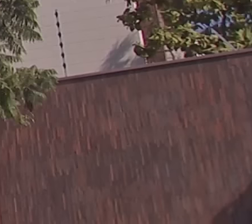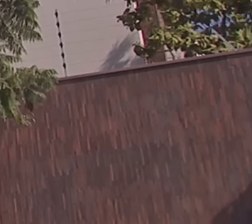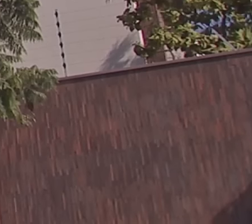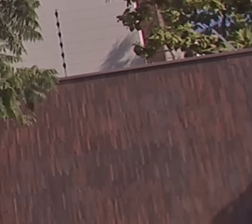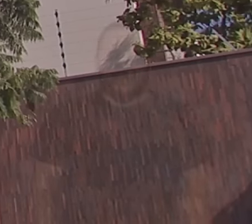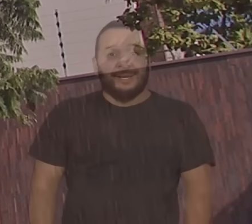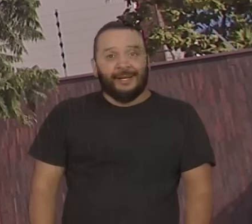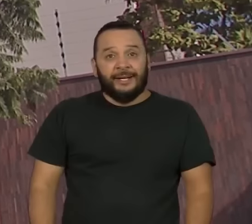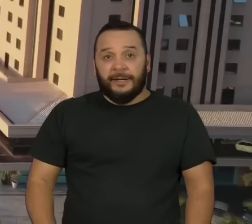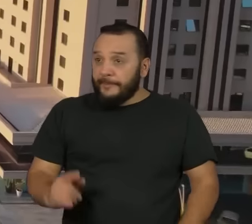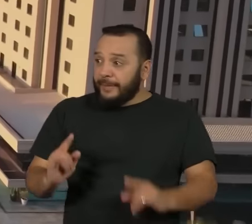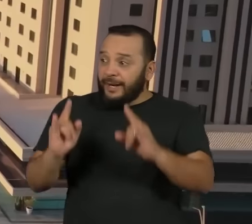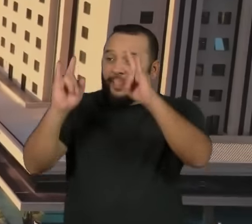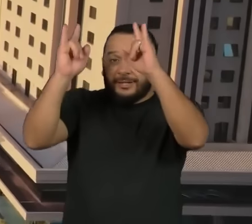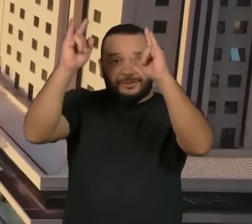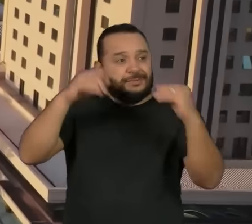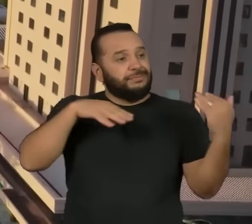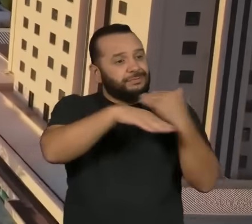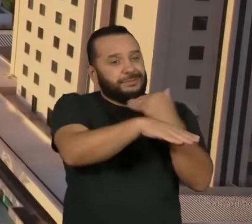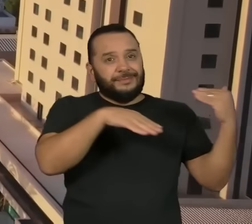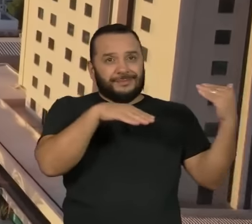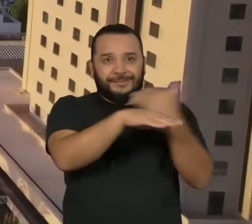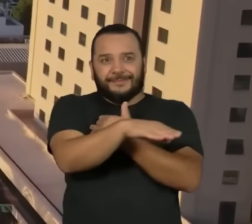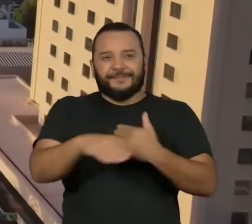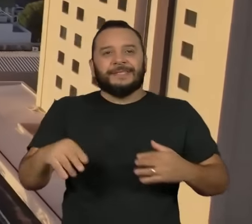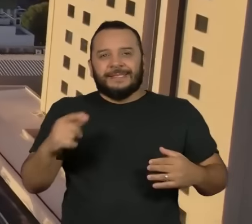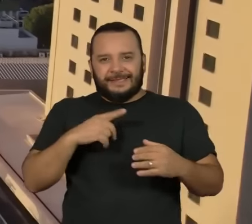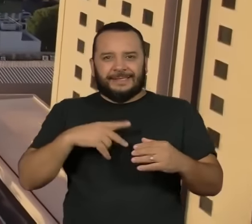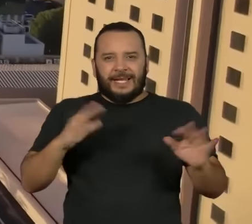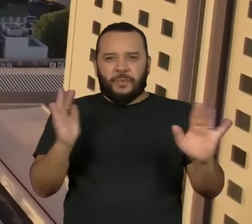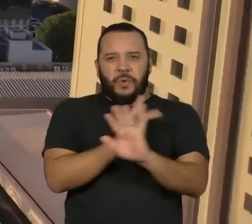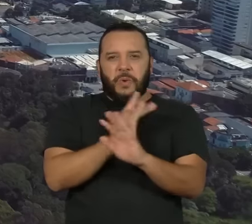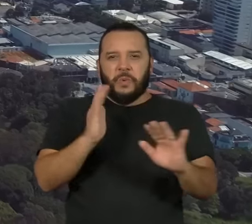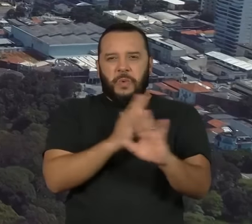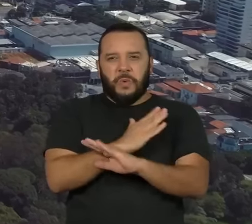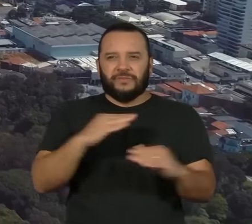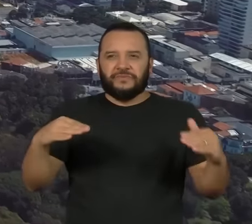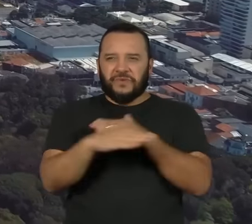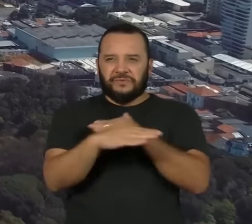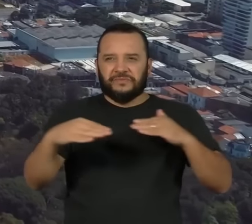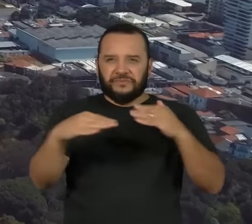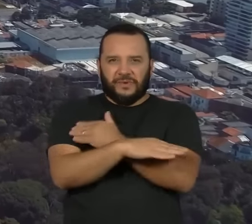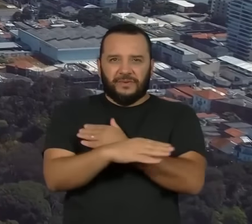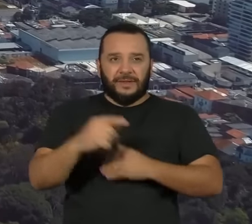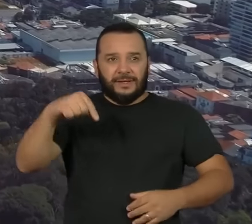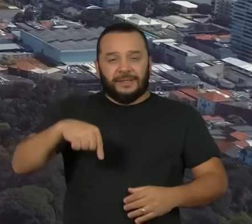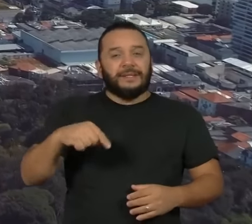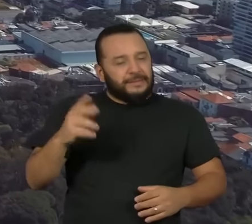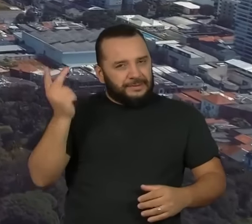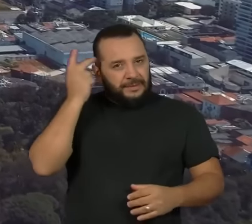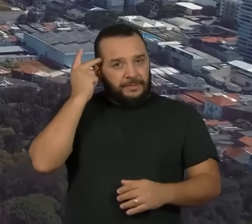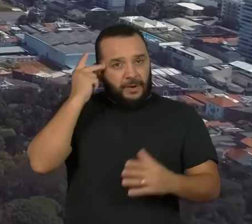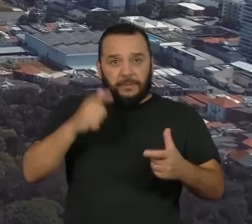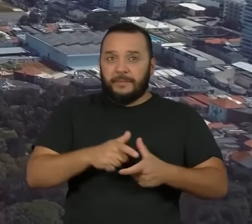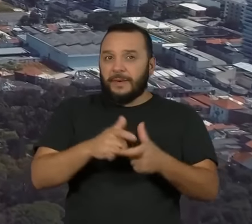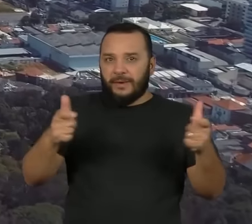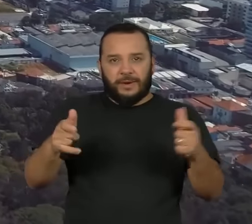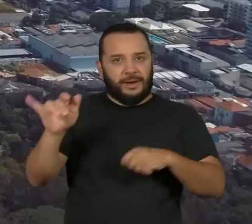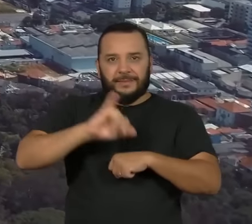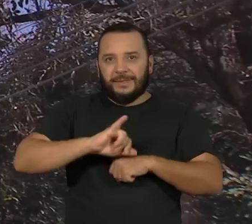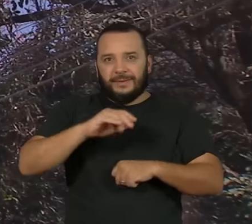Entre prédios, avenidas e o corre-corre constante, a maior metrópole do país revela seus